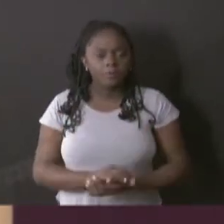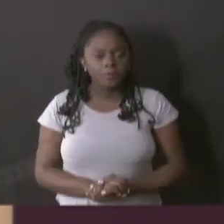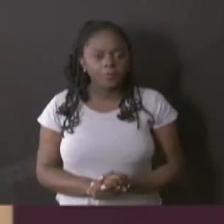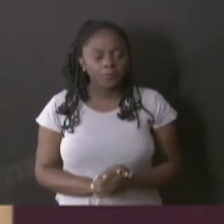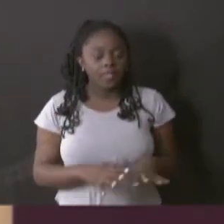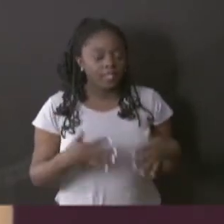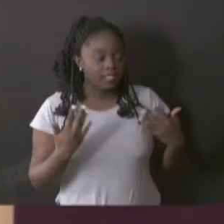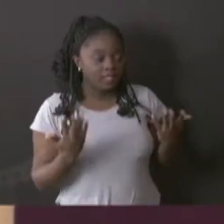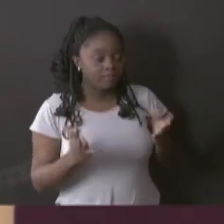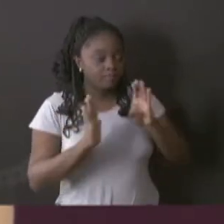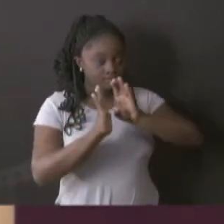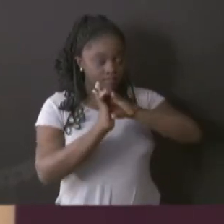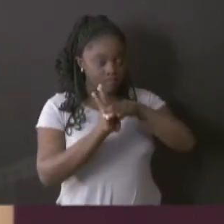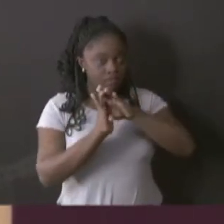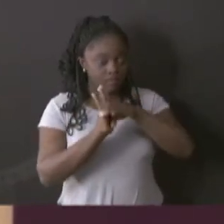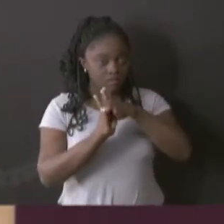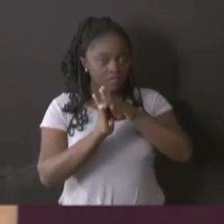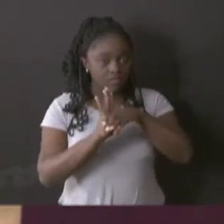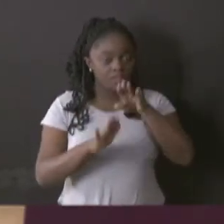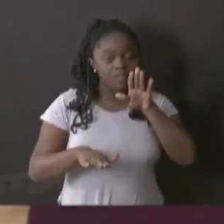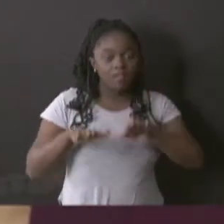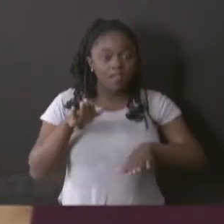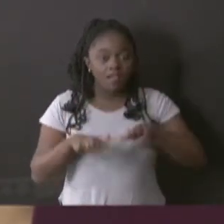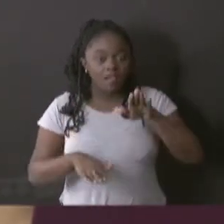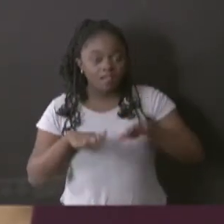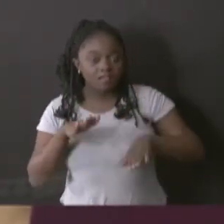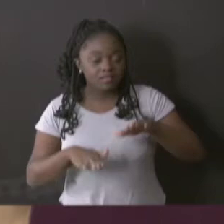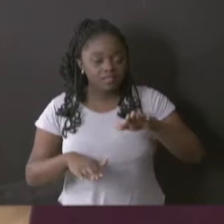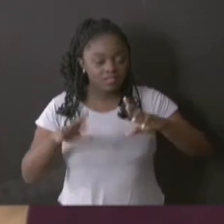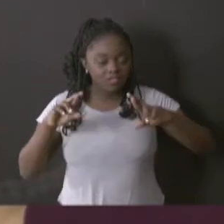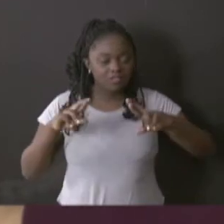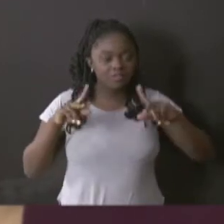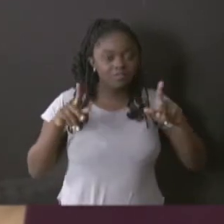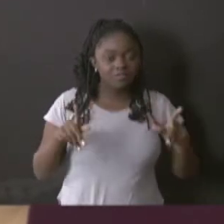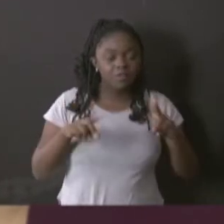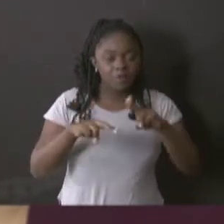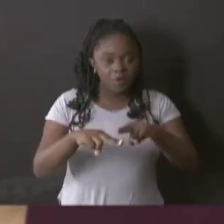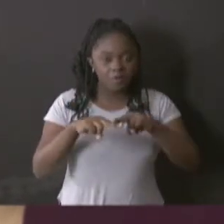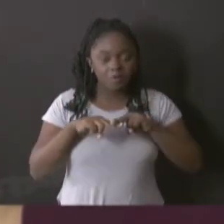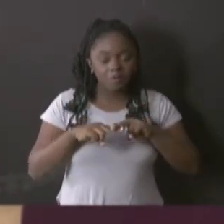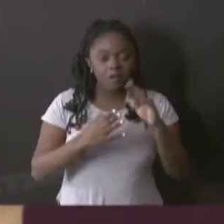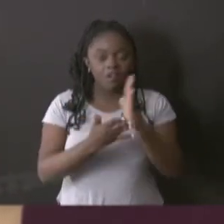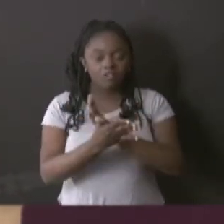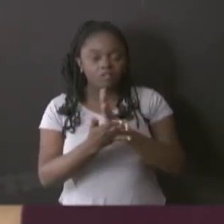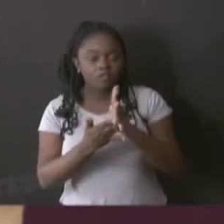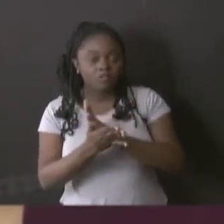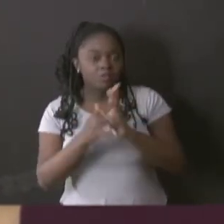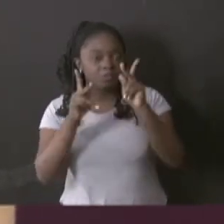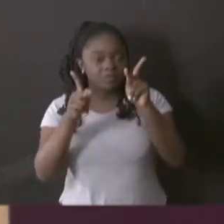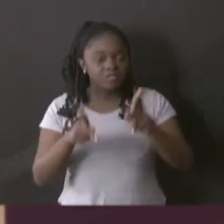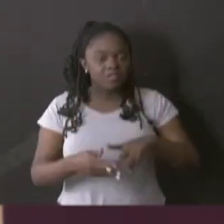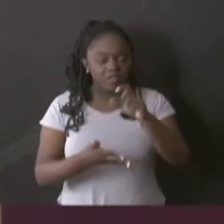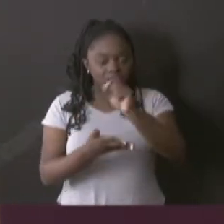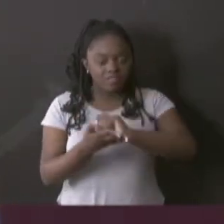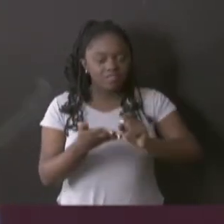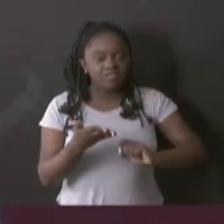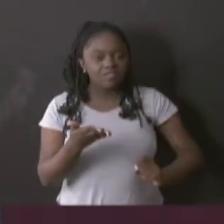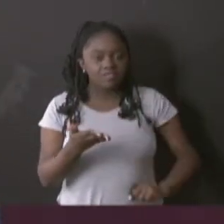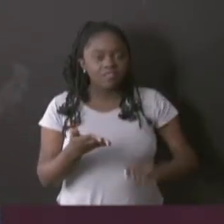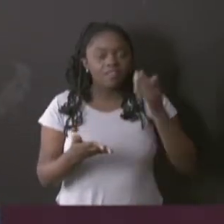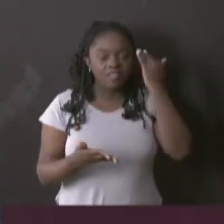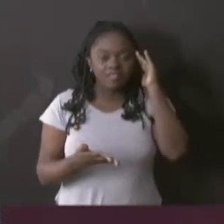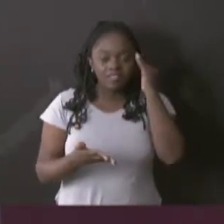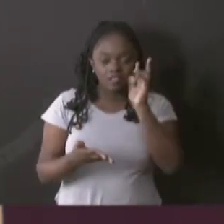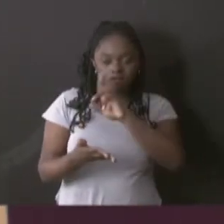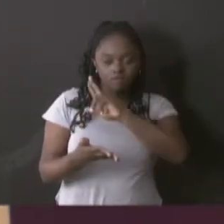Esse conceito, ele gera um pouquinho de divergência devido a alguns autores ter um entendimento um pouco